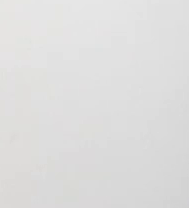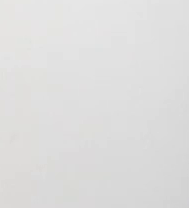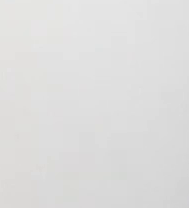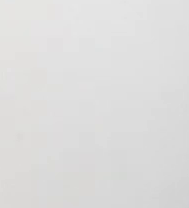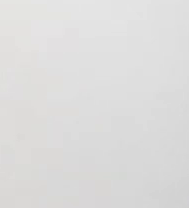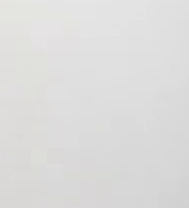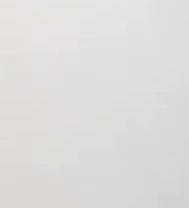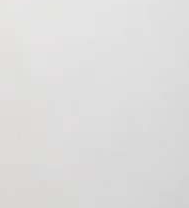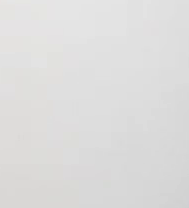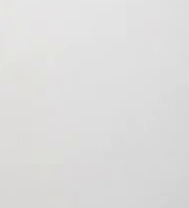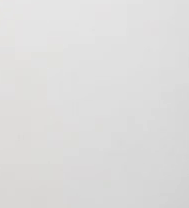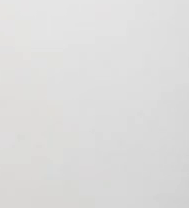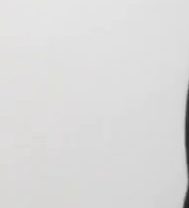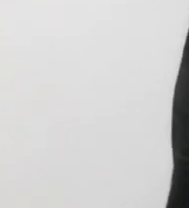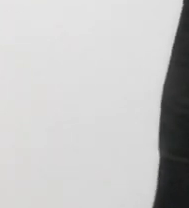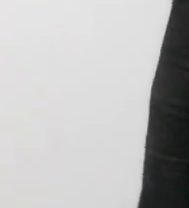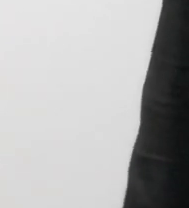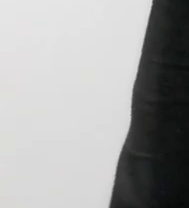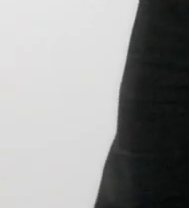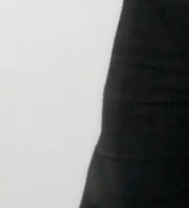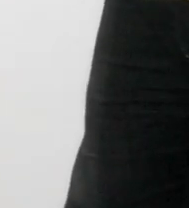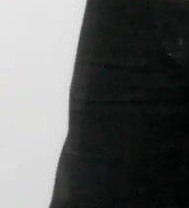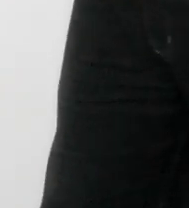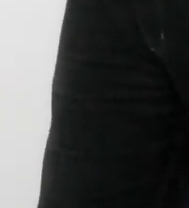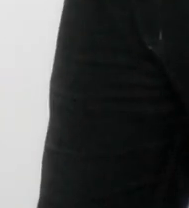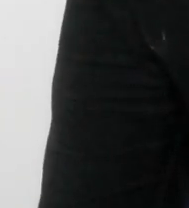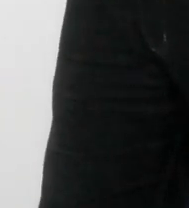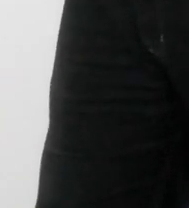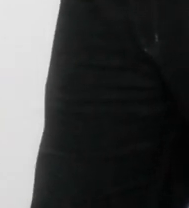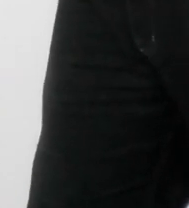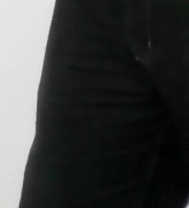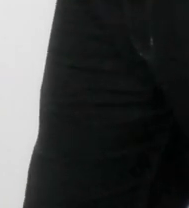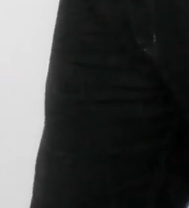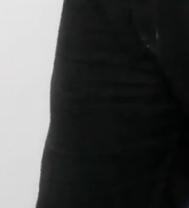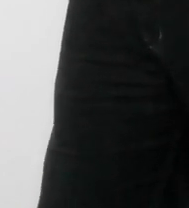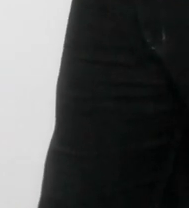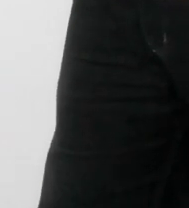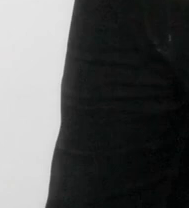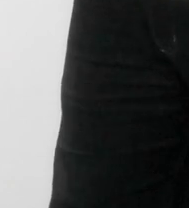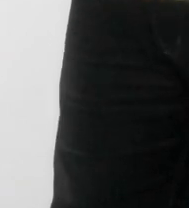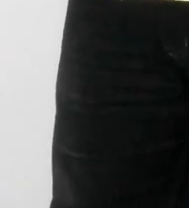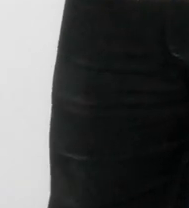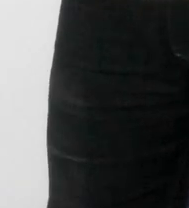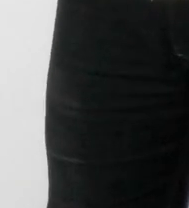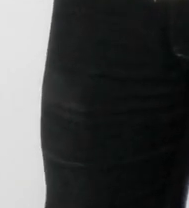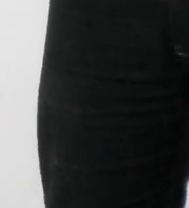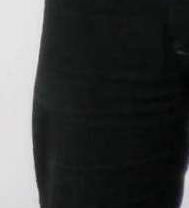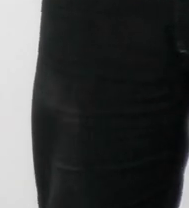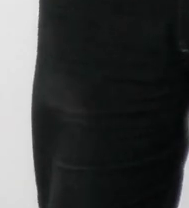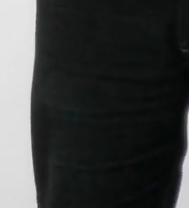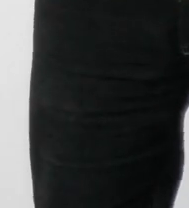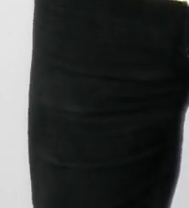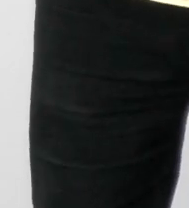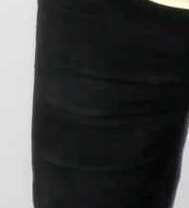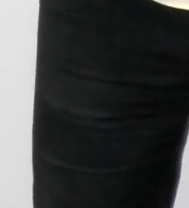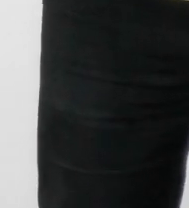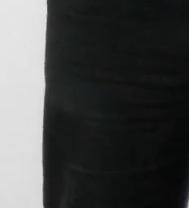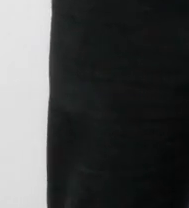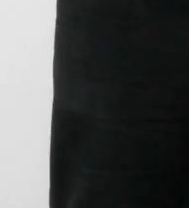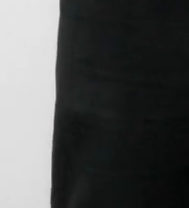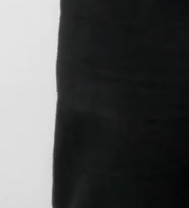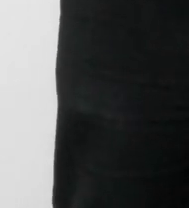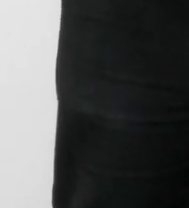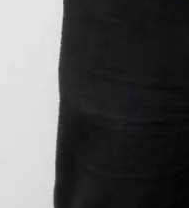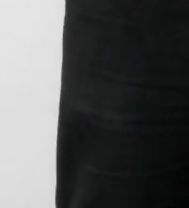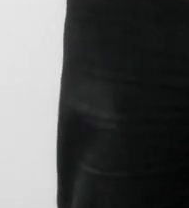carteirinha a gente vai pro fórum para despachar eu não tô pedindo pro magistrado me me receber eu não tô implorando para ele um favor porque é o dever